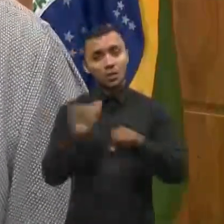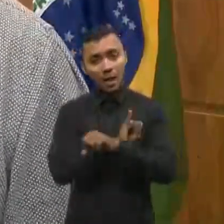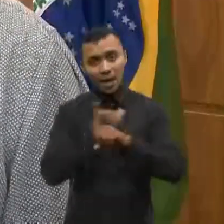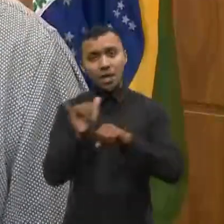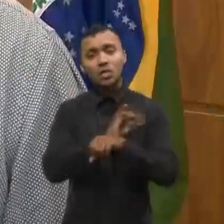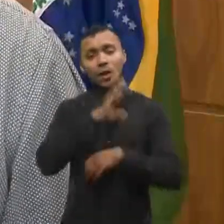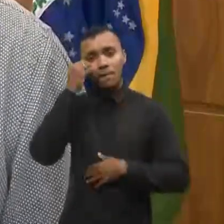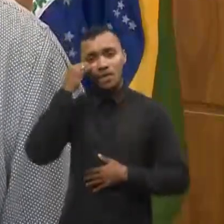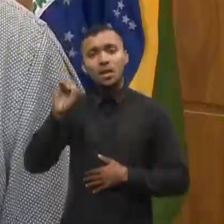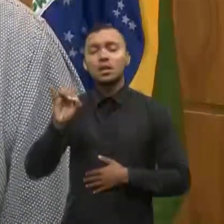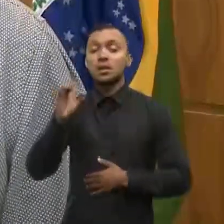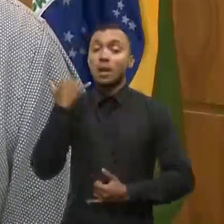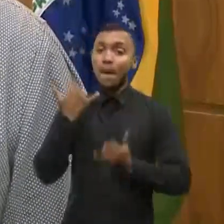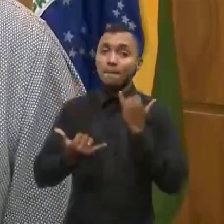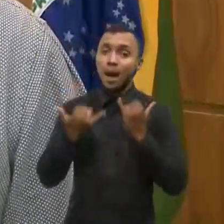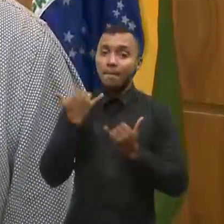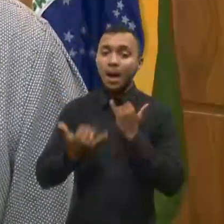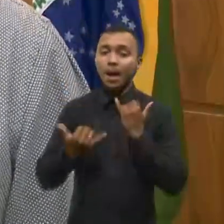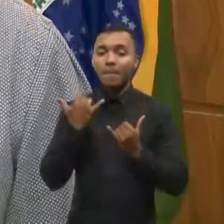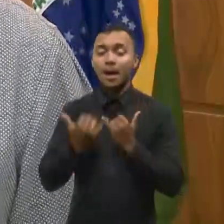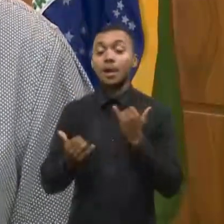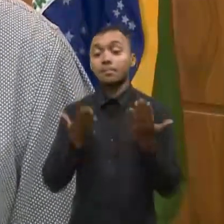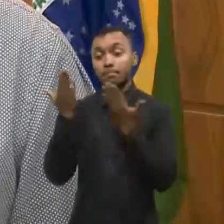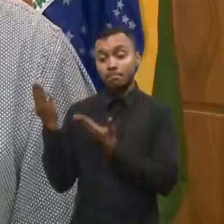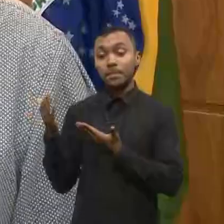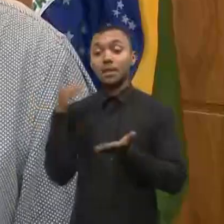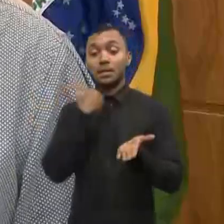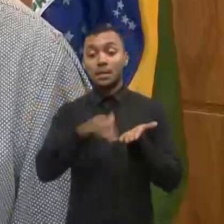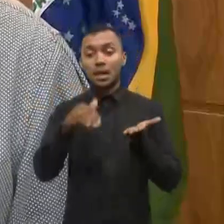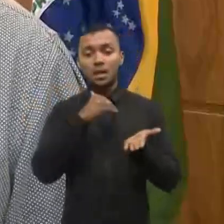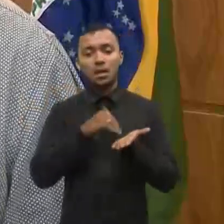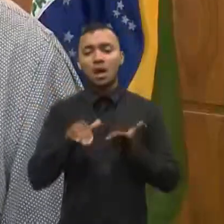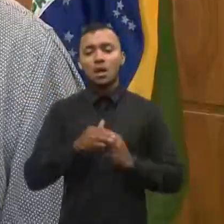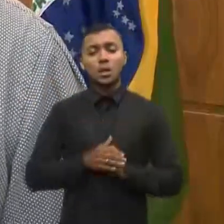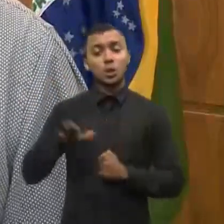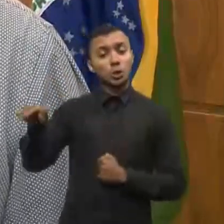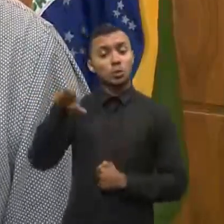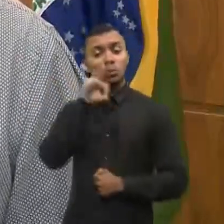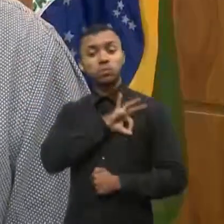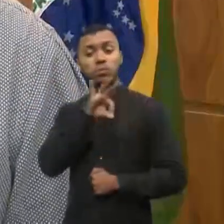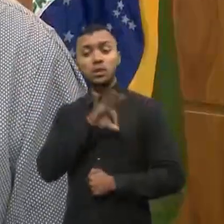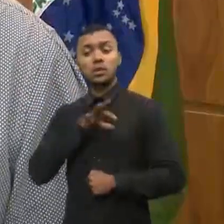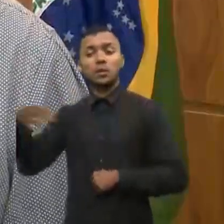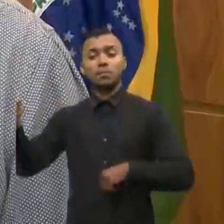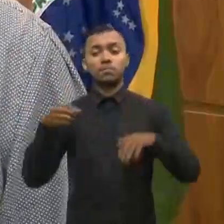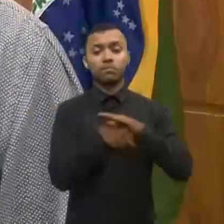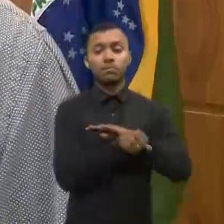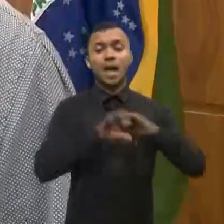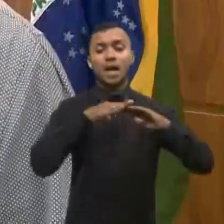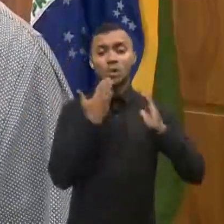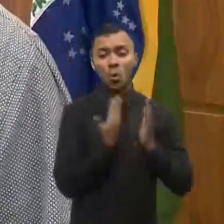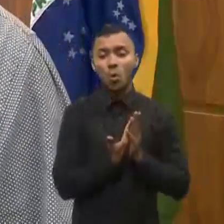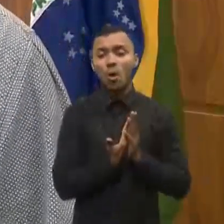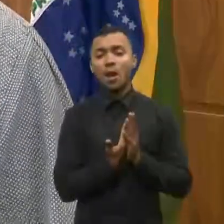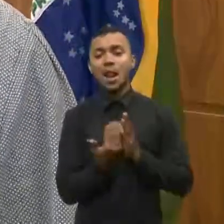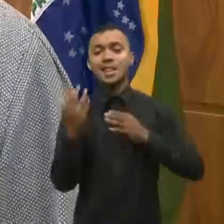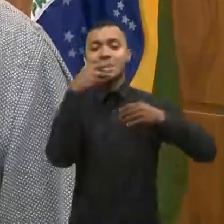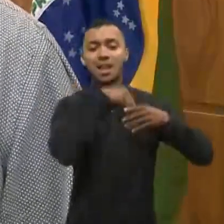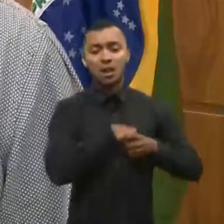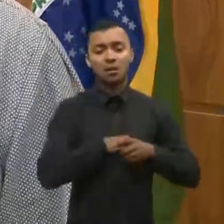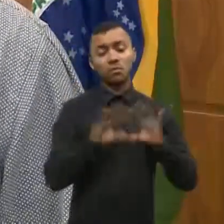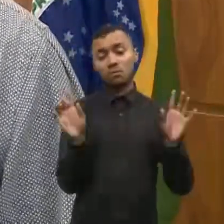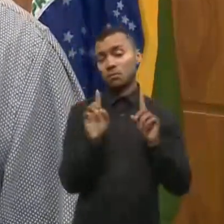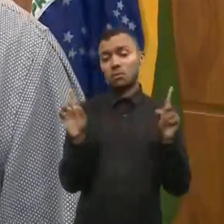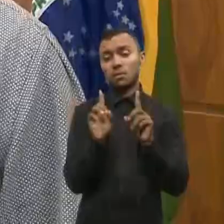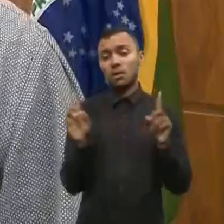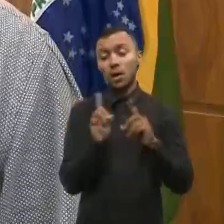pensamento muito semelhante ao do secretário, não é armando, não é colocando pessoas armadas dentro de escola. Nós temos